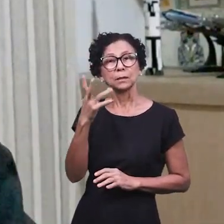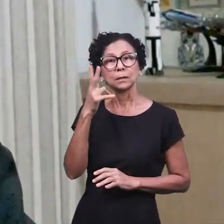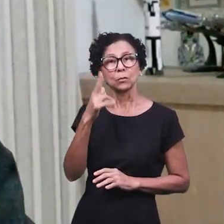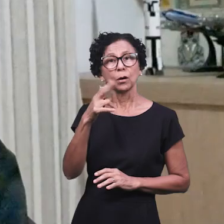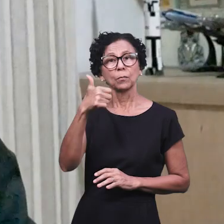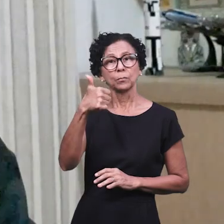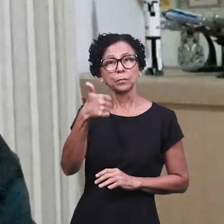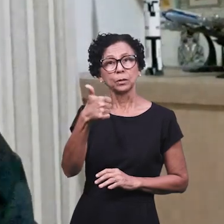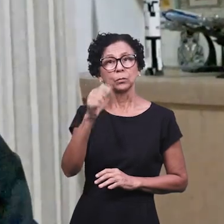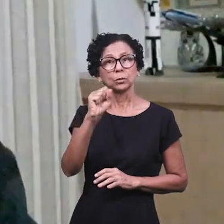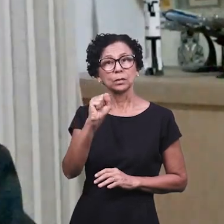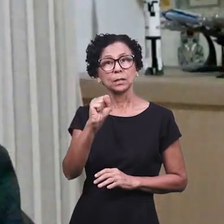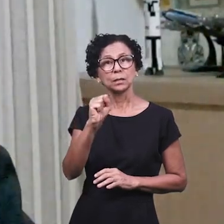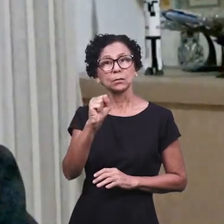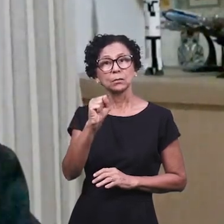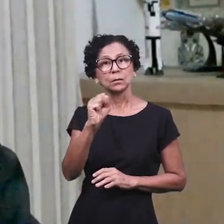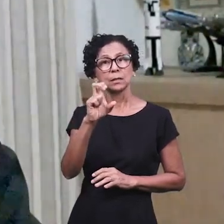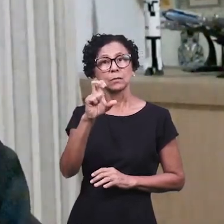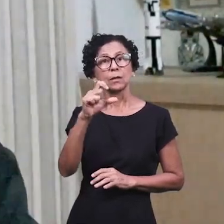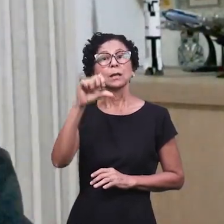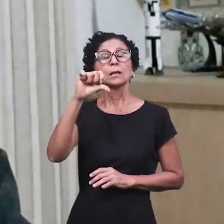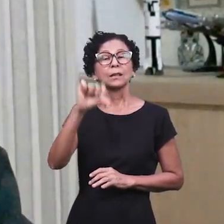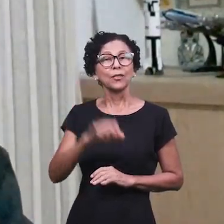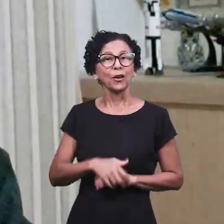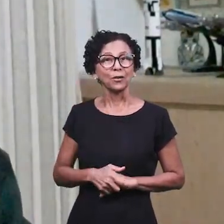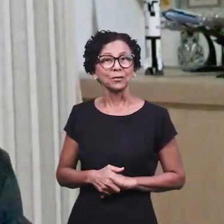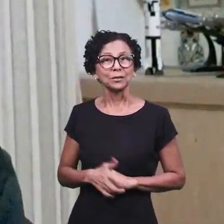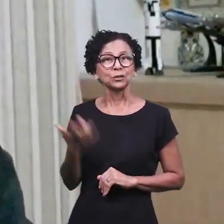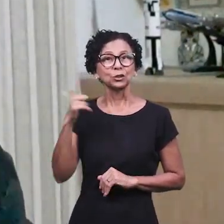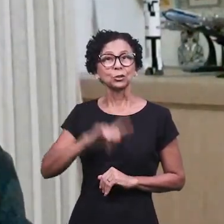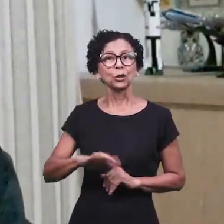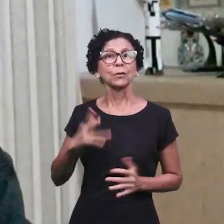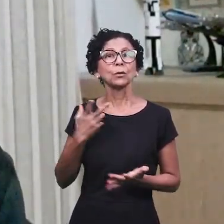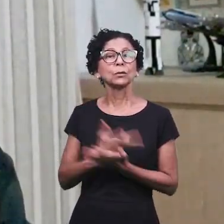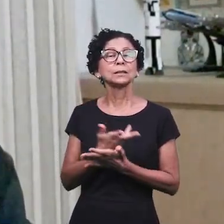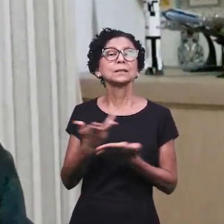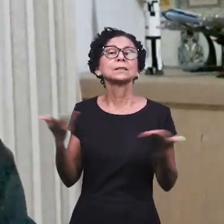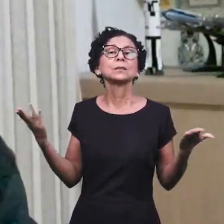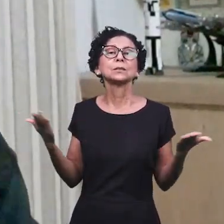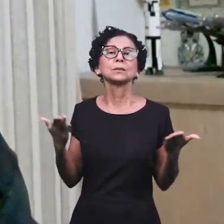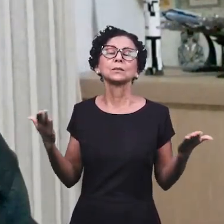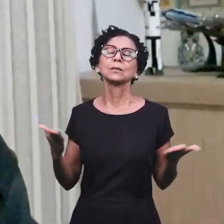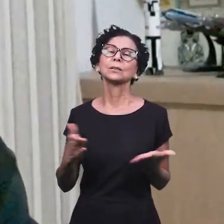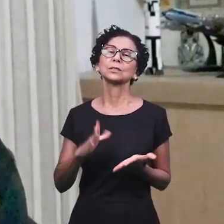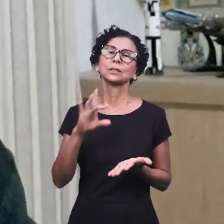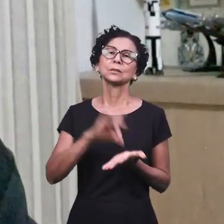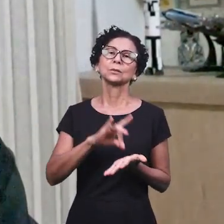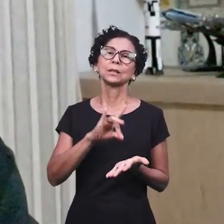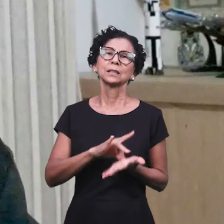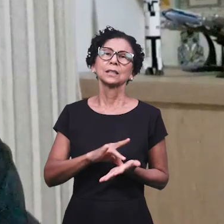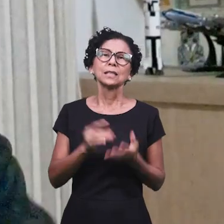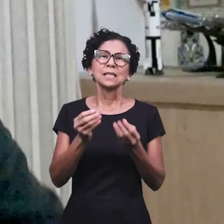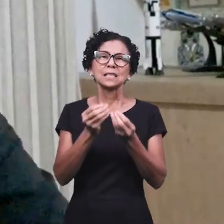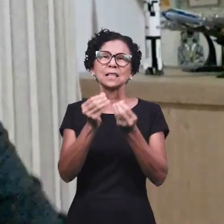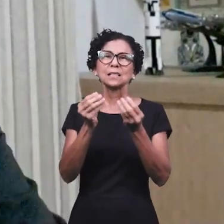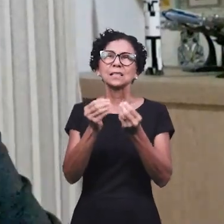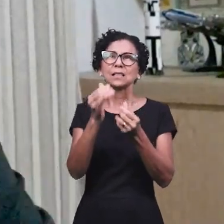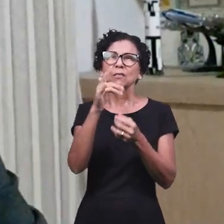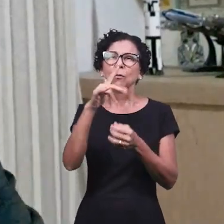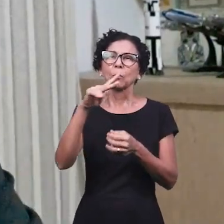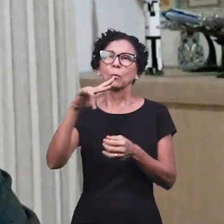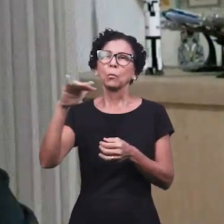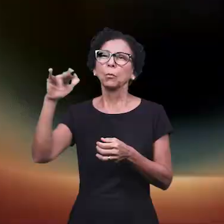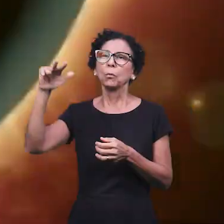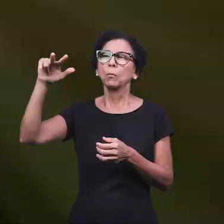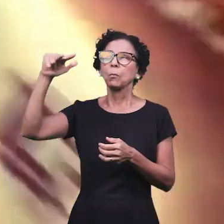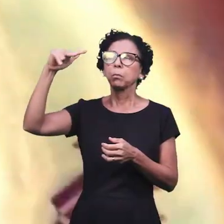Se um evento igual a esse de 1859 voltasse a acontecer. Hoje, nossos equipamentos